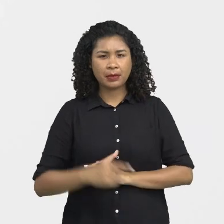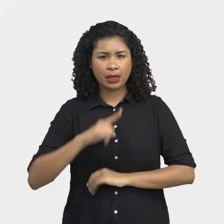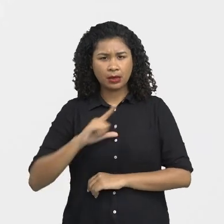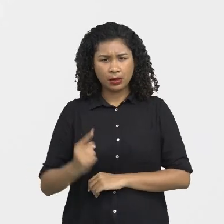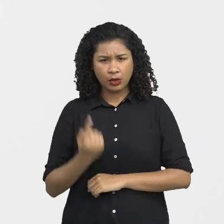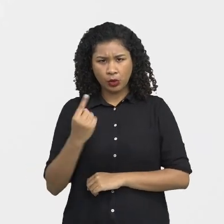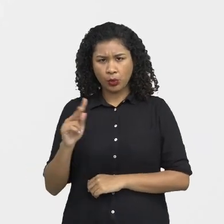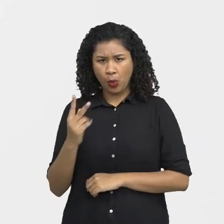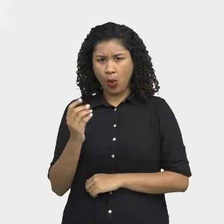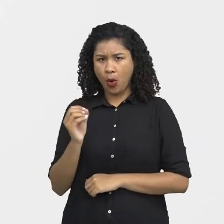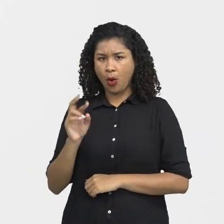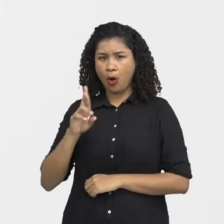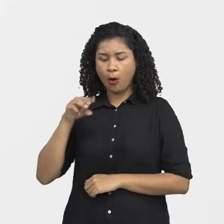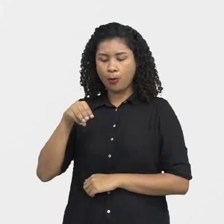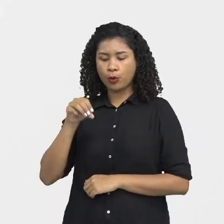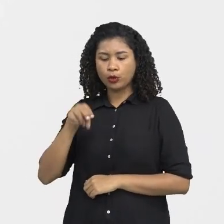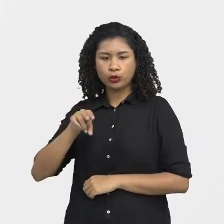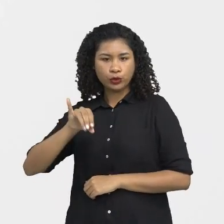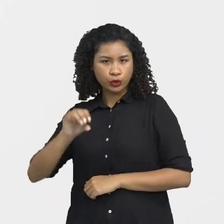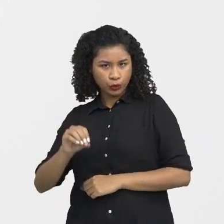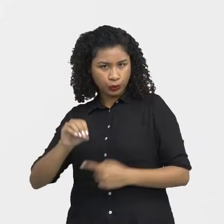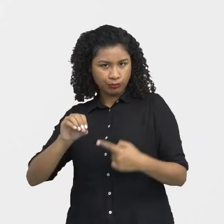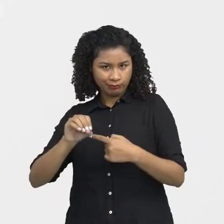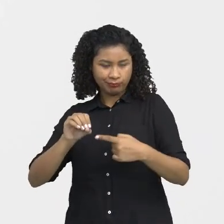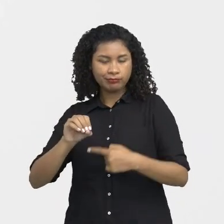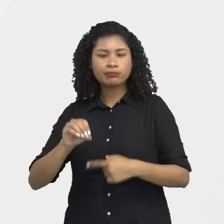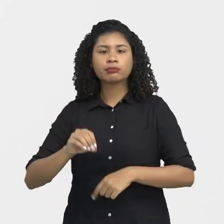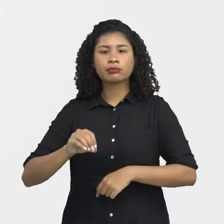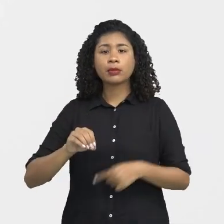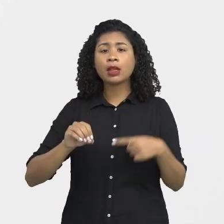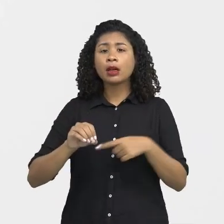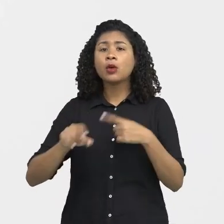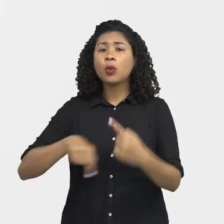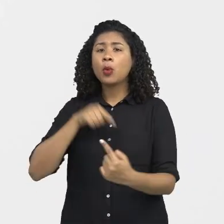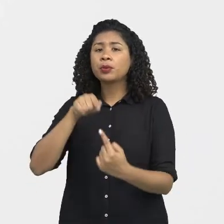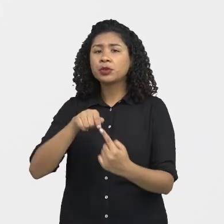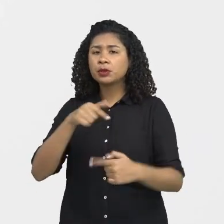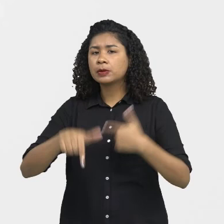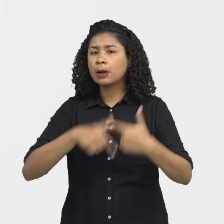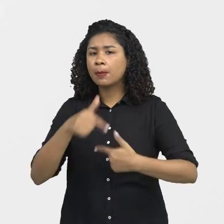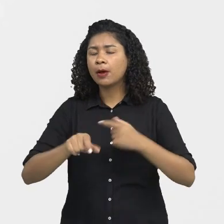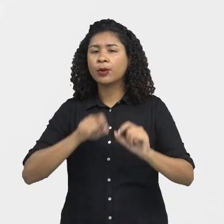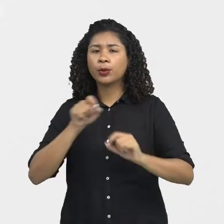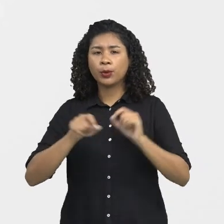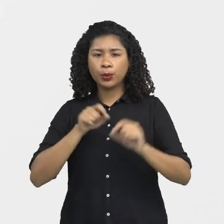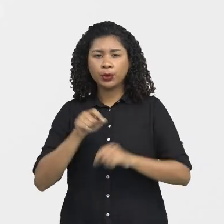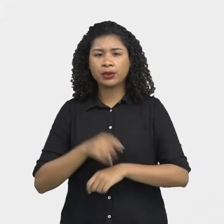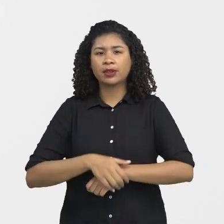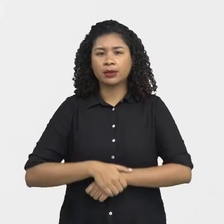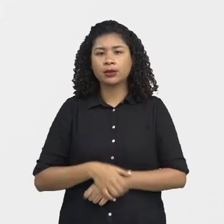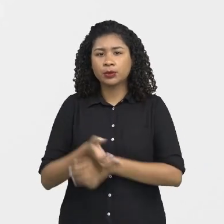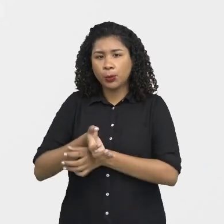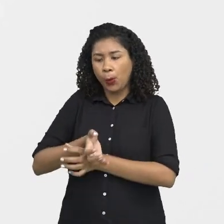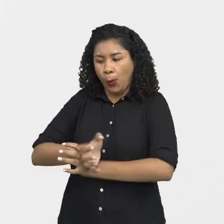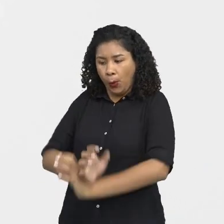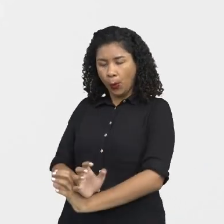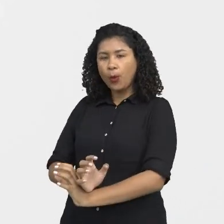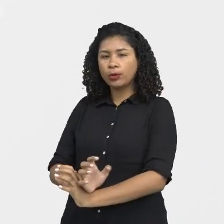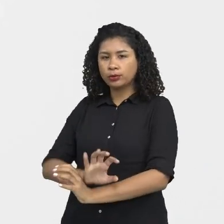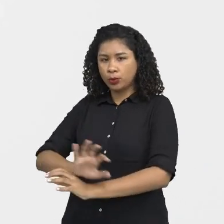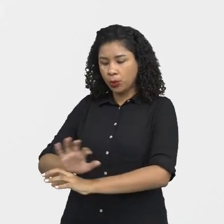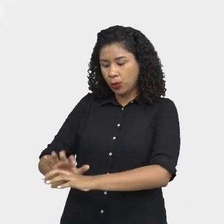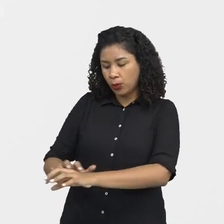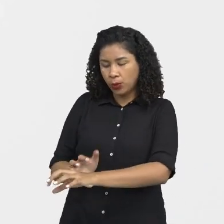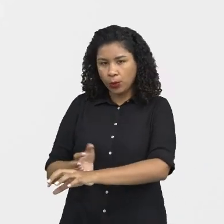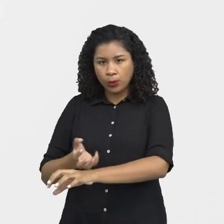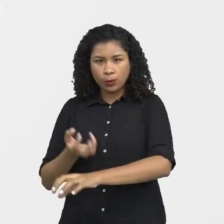hormônio liberado por certa glândula, ele remove o cálcio da matriz óssea, levando ao plasma.